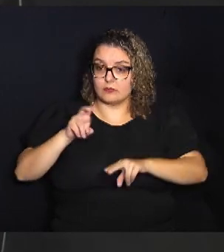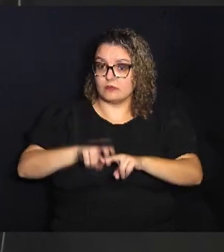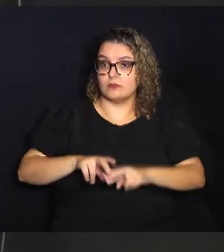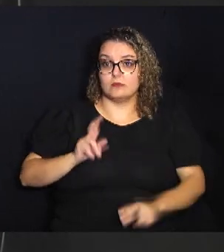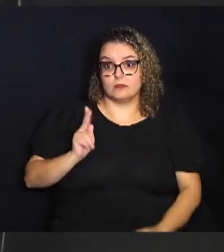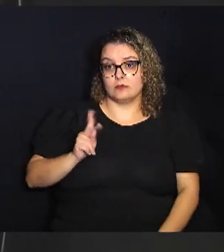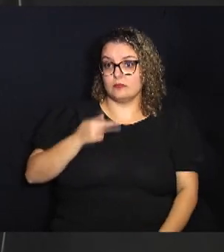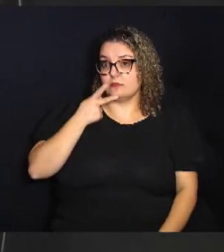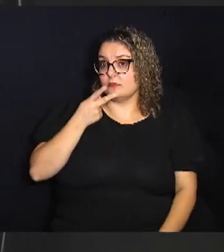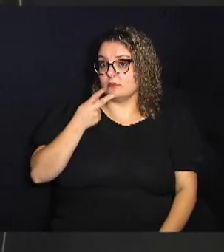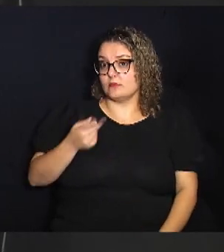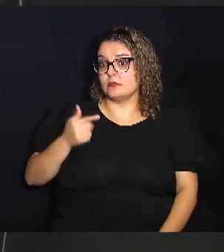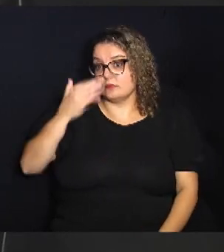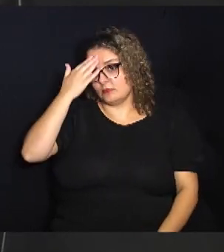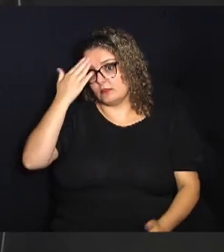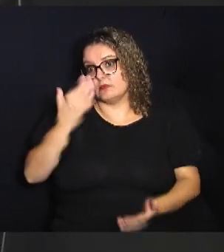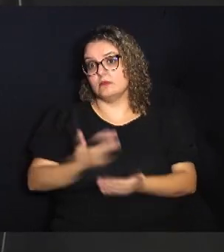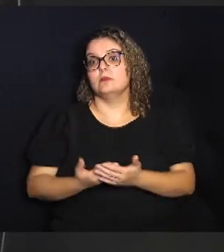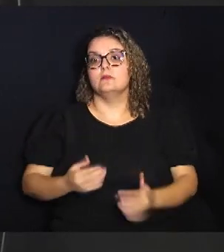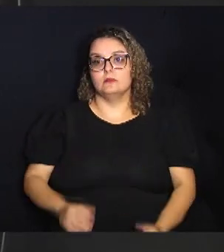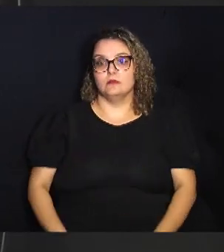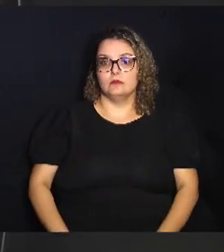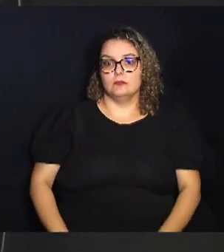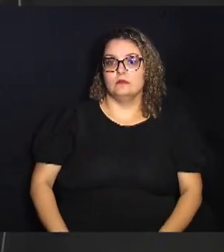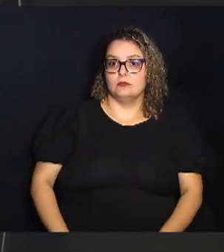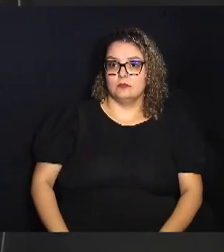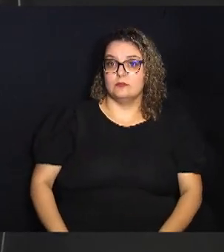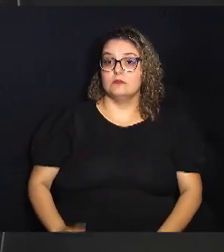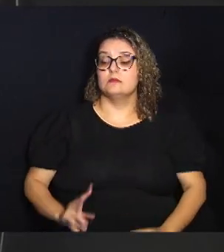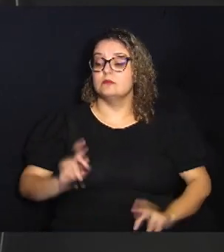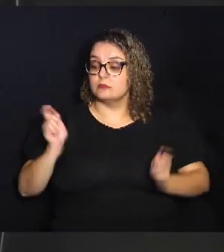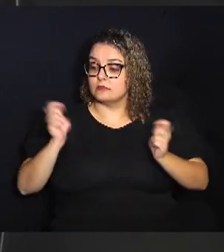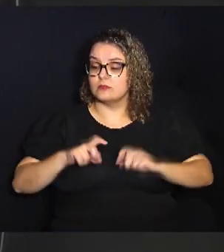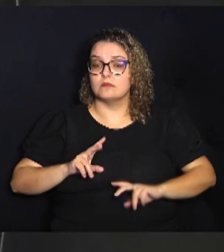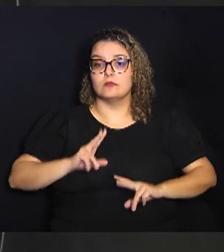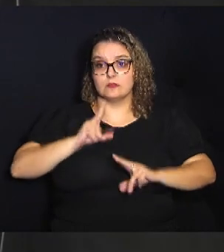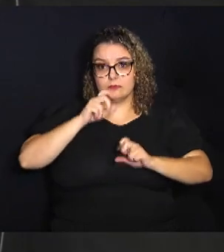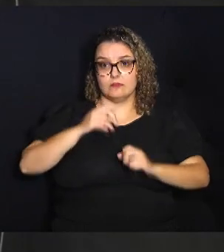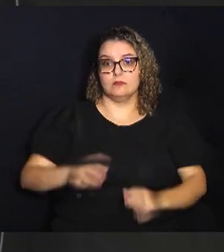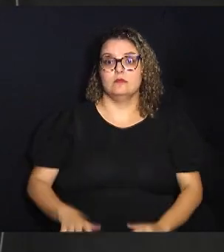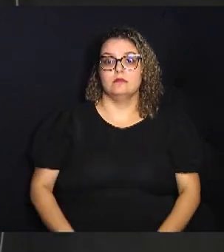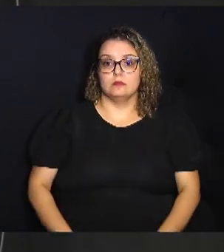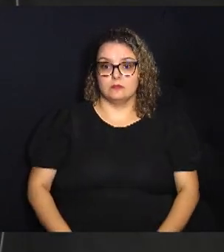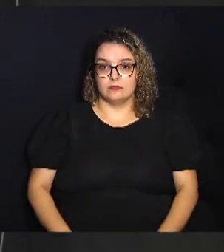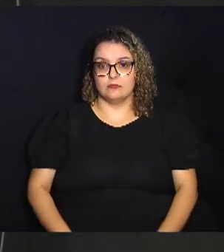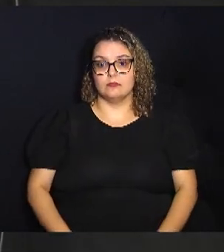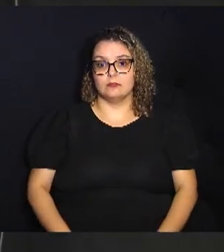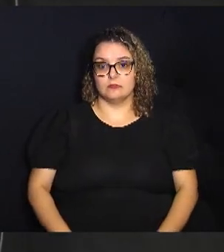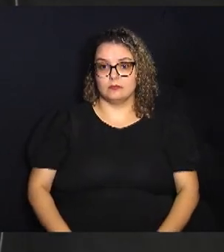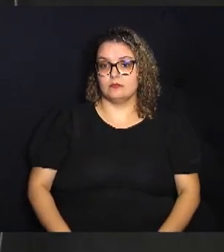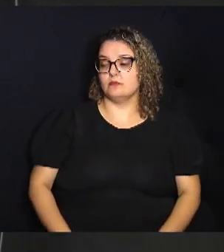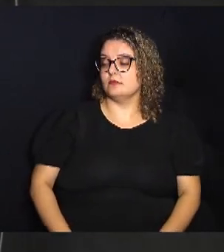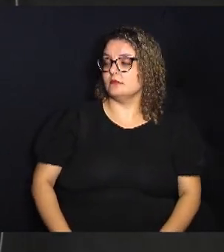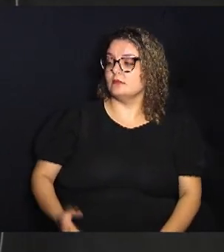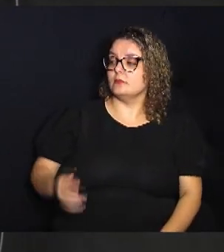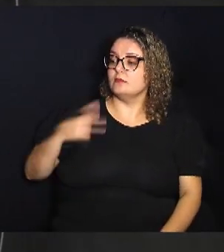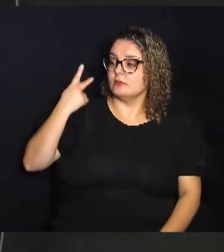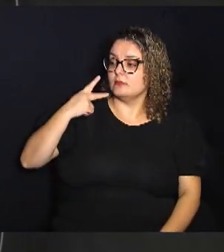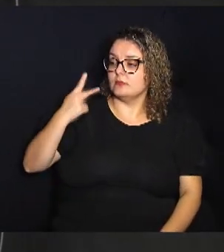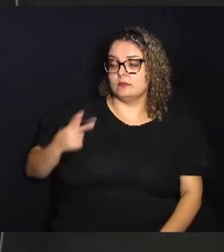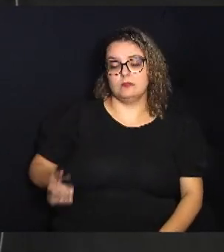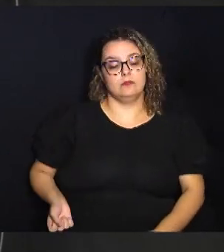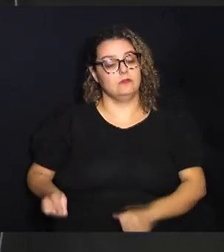e acredito, Mirla, na eficácia, na força de um governo construído a quatro mãos, entre o poder público, o vereador e a